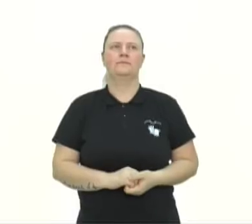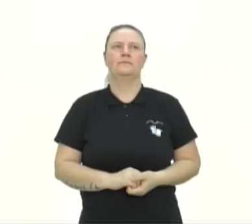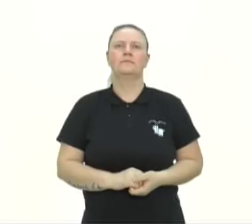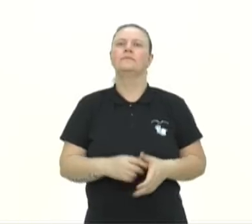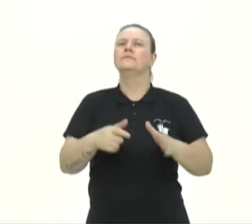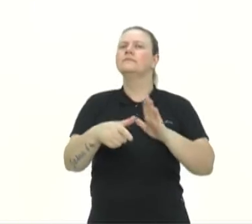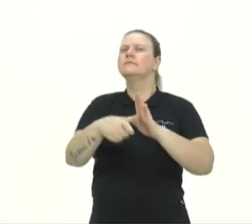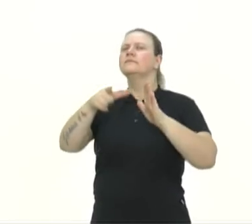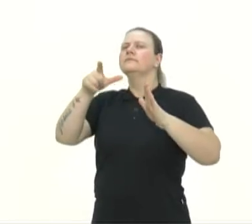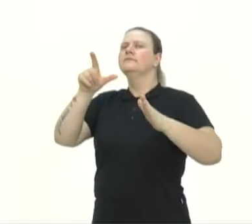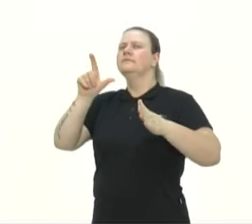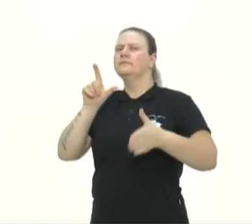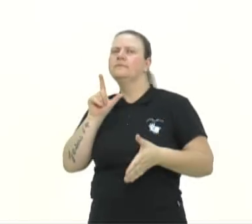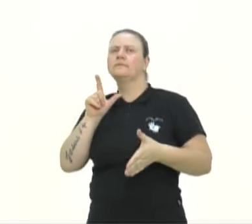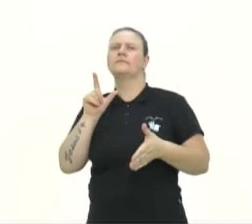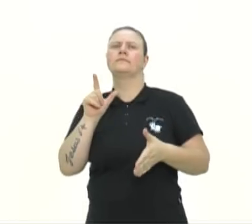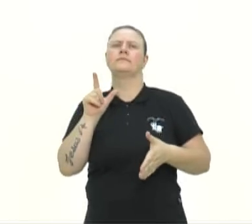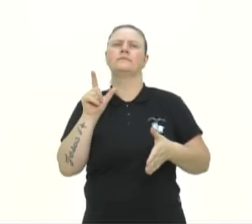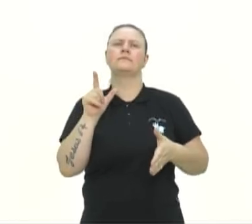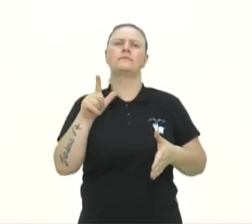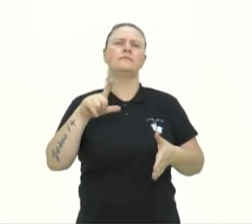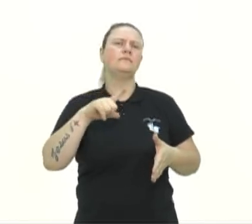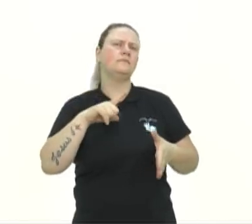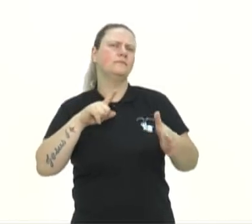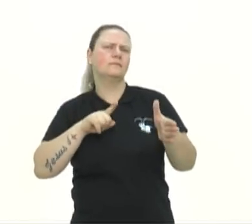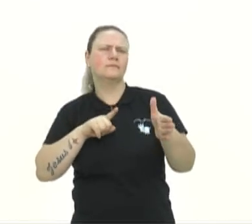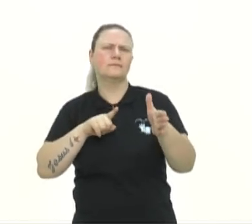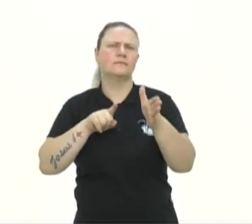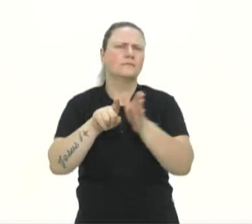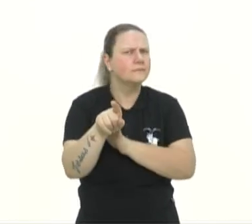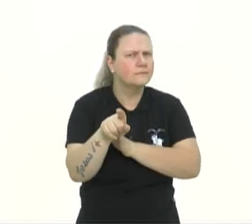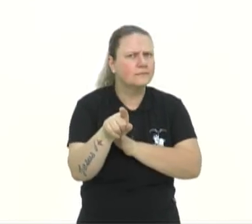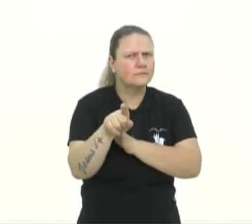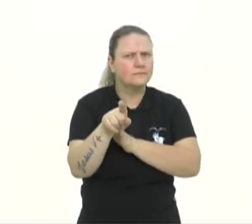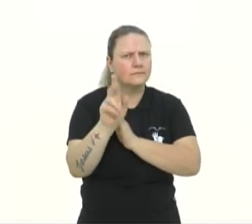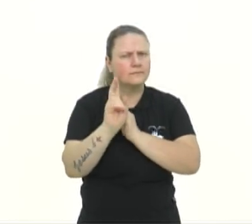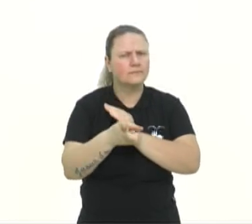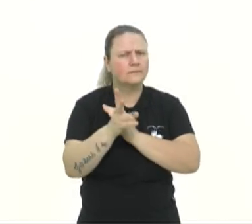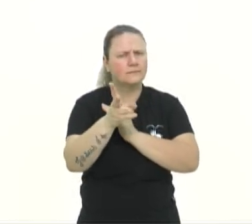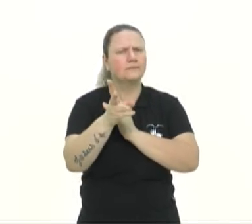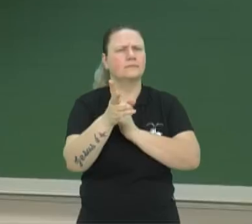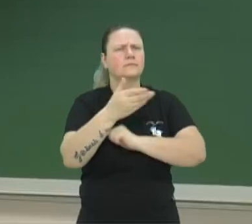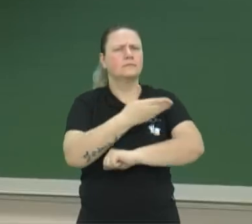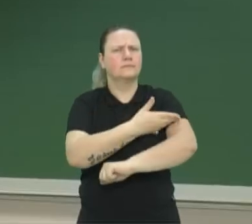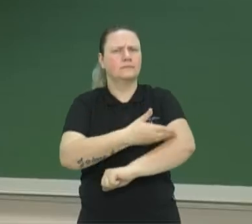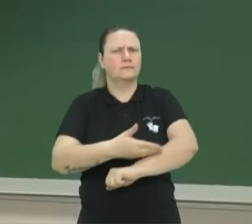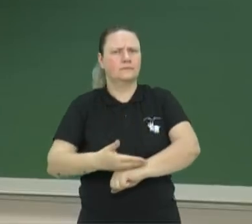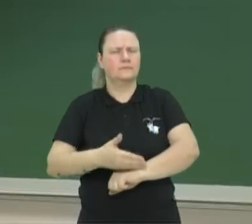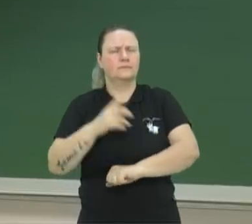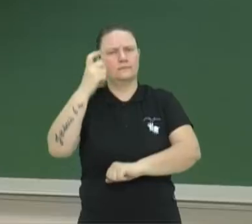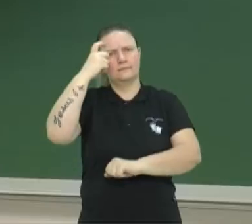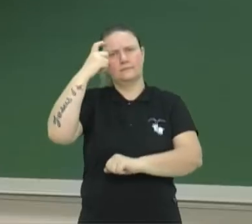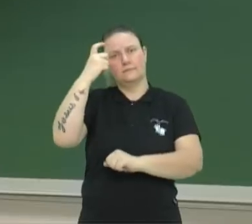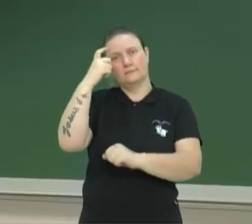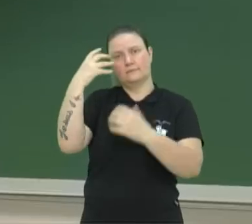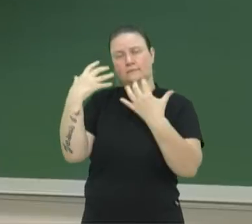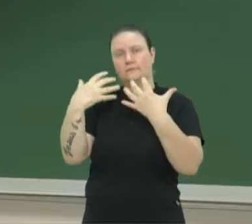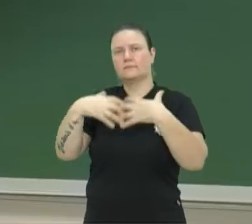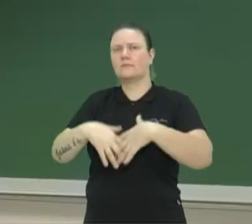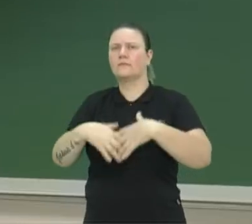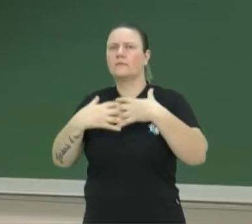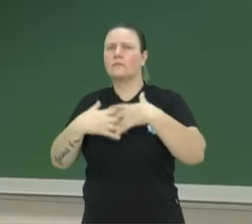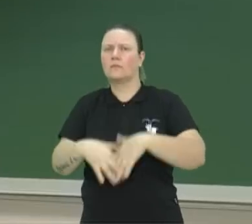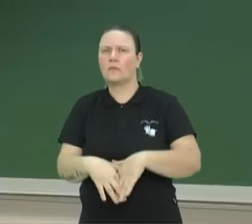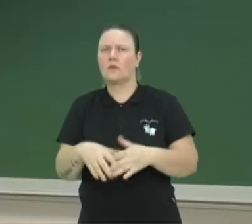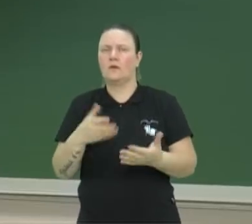Mas antes de acompanharmos, aquela perguntinha que eu sempre faço para vocês, né? Para a gente refletir no início das